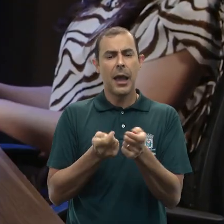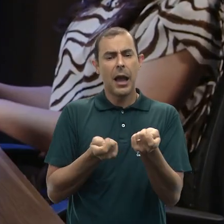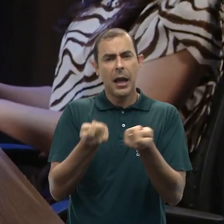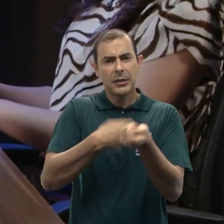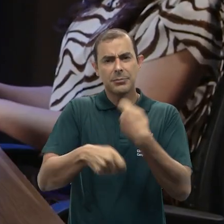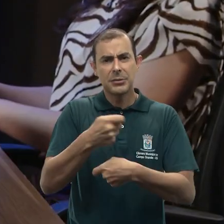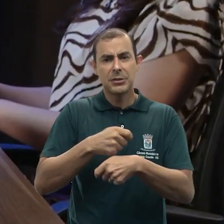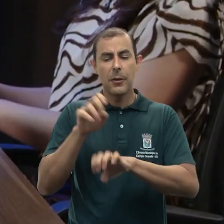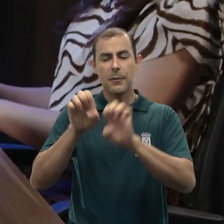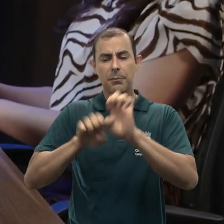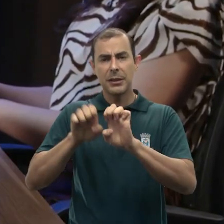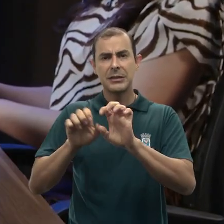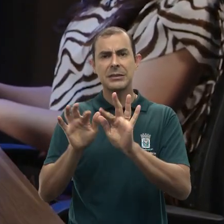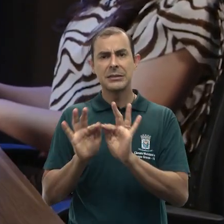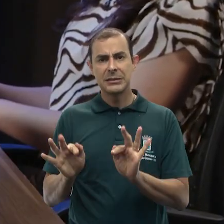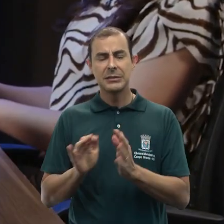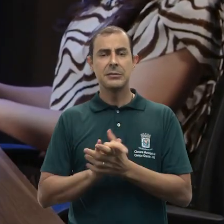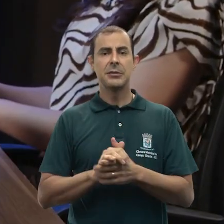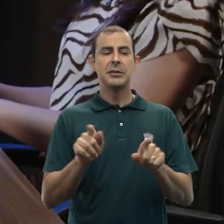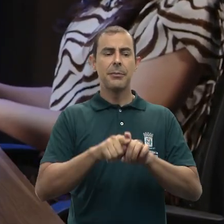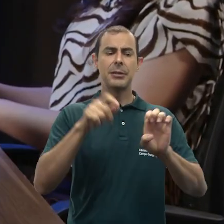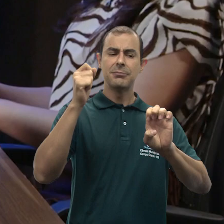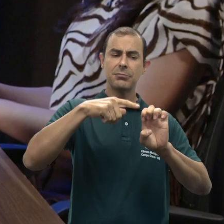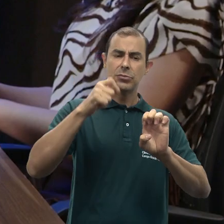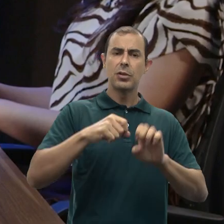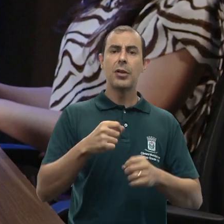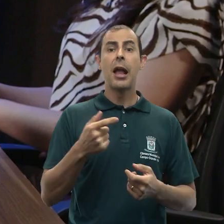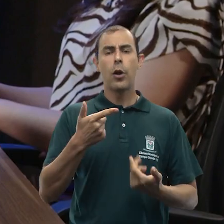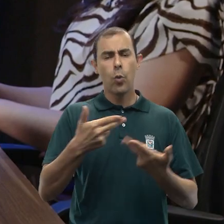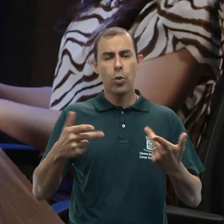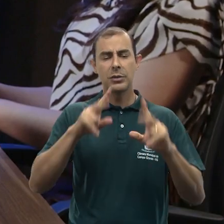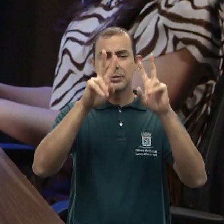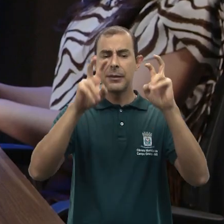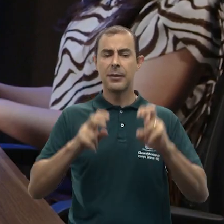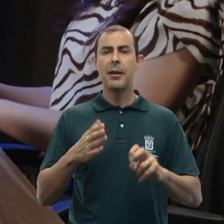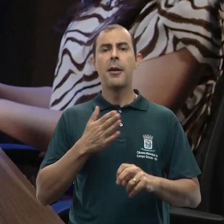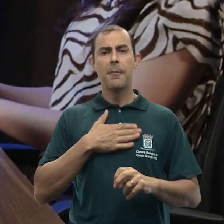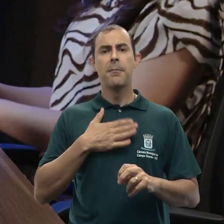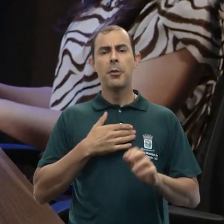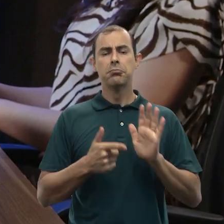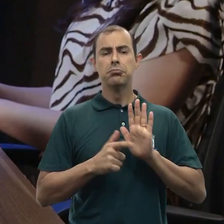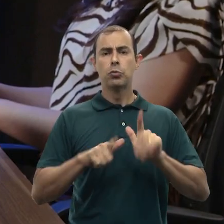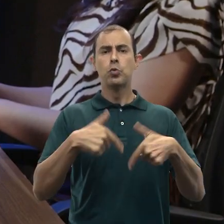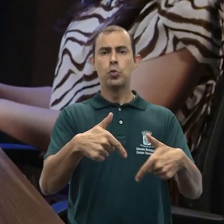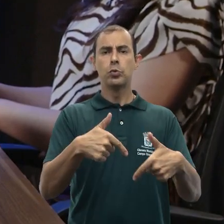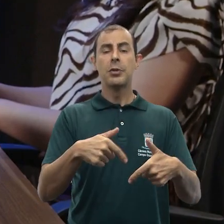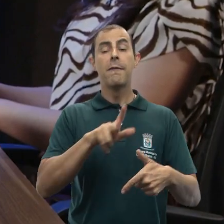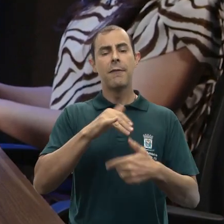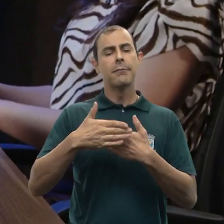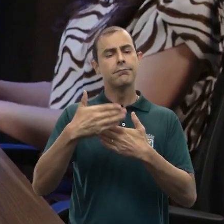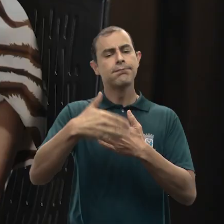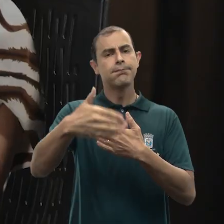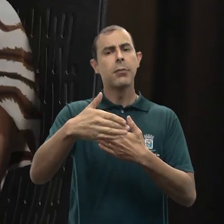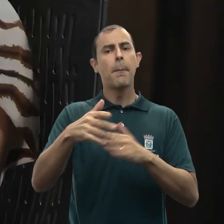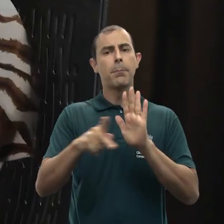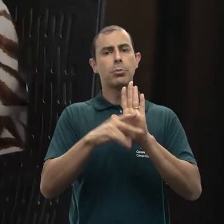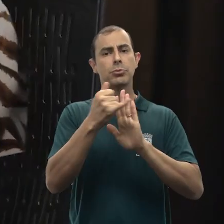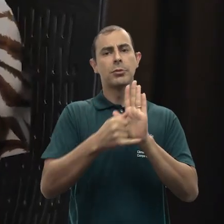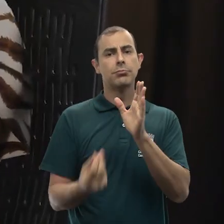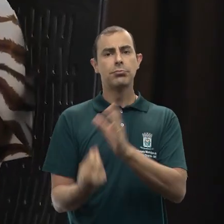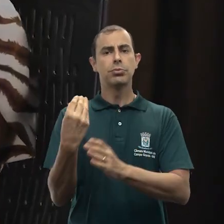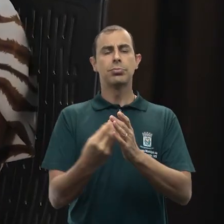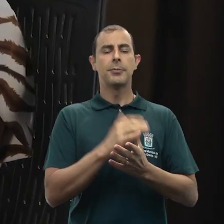negócios, empreendedorismo dentro das escolas, são bandeiras que eu carrego e tenho certeza que a gente vai tirar do papel aí no curto e no médio prazo. E em